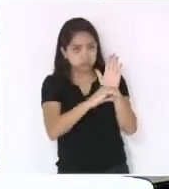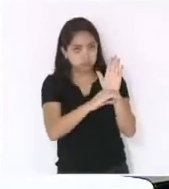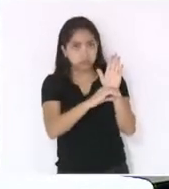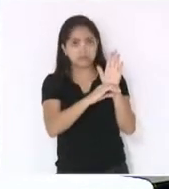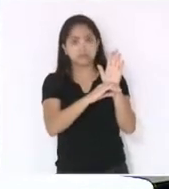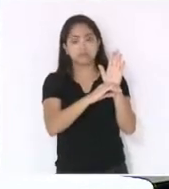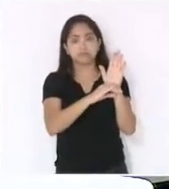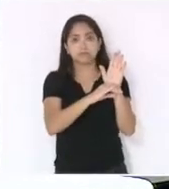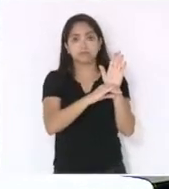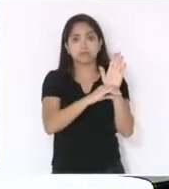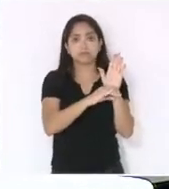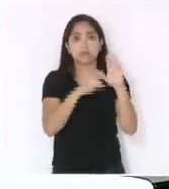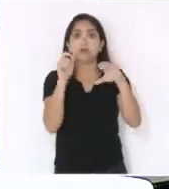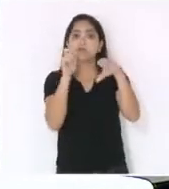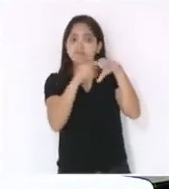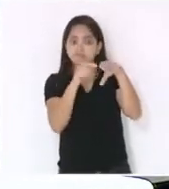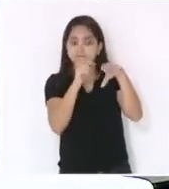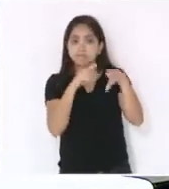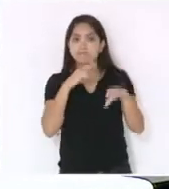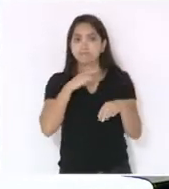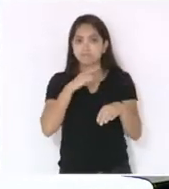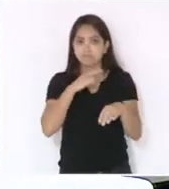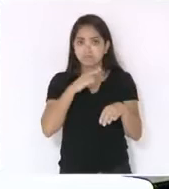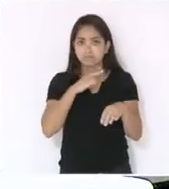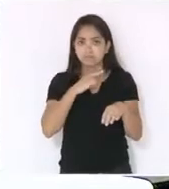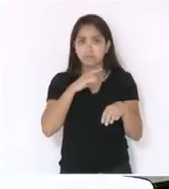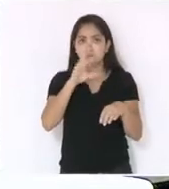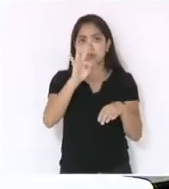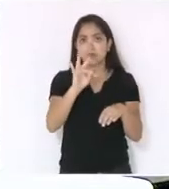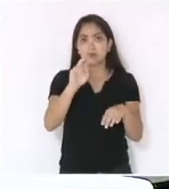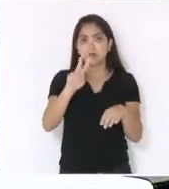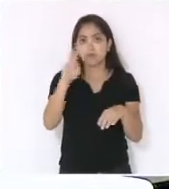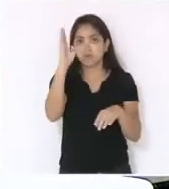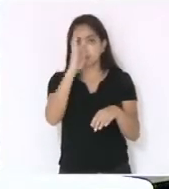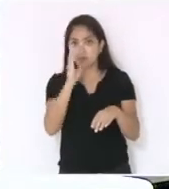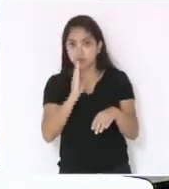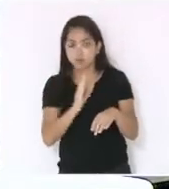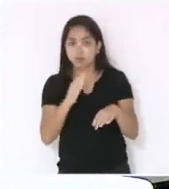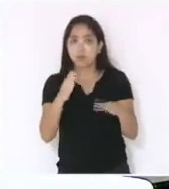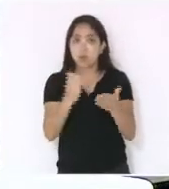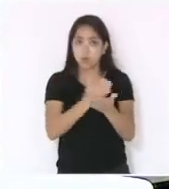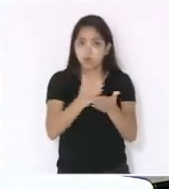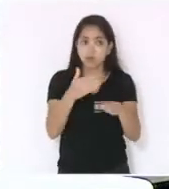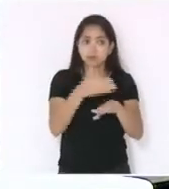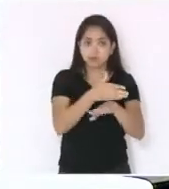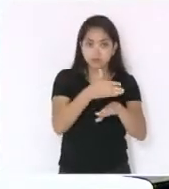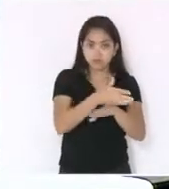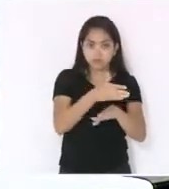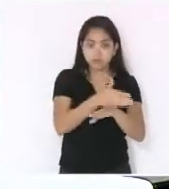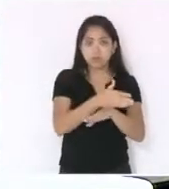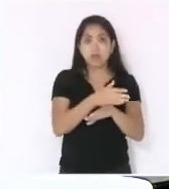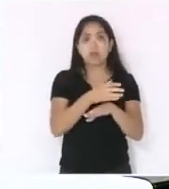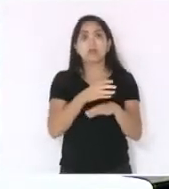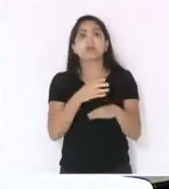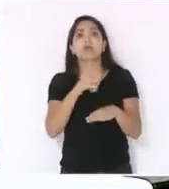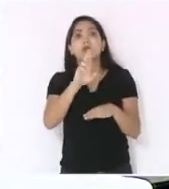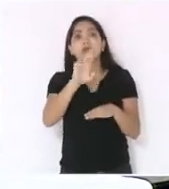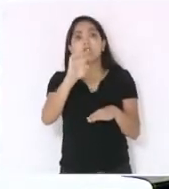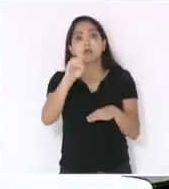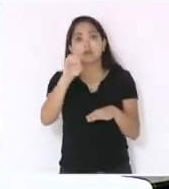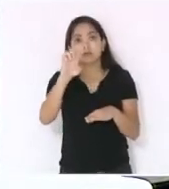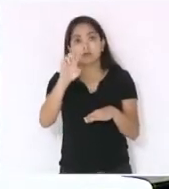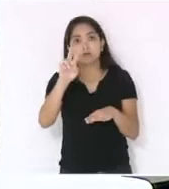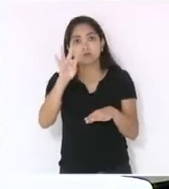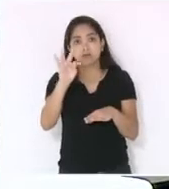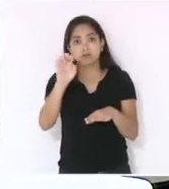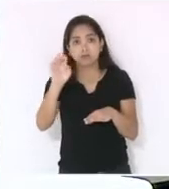Será, da TV Globo. TV Brasil EBC, algumas vezes. Rede TV, documentário da